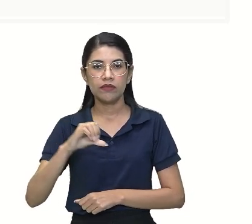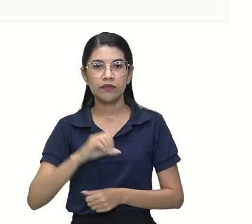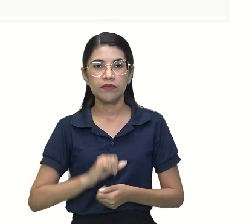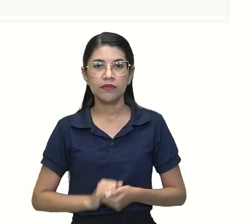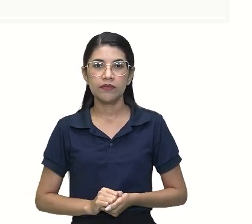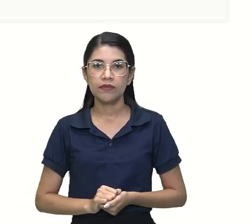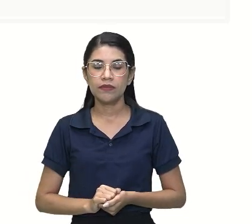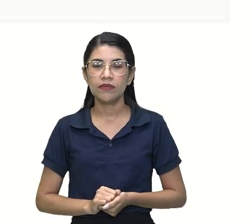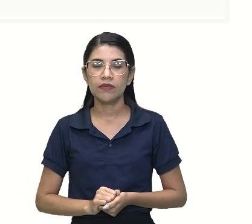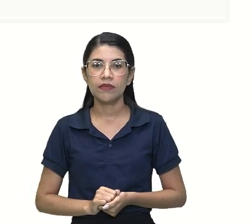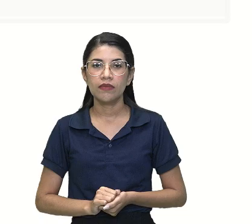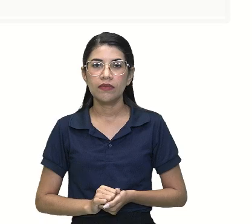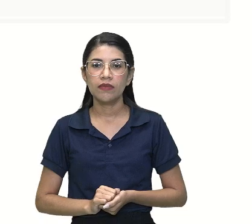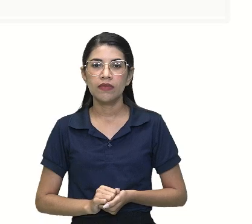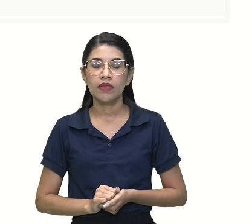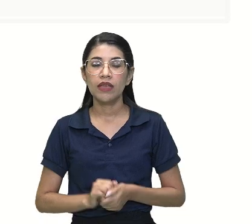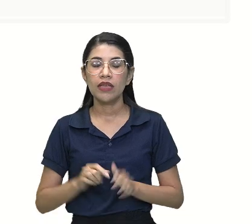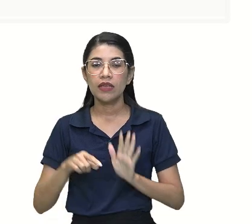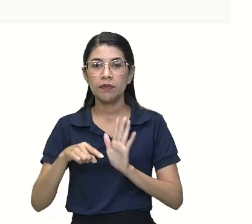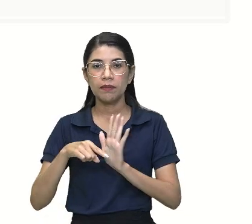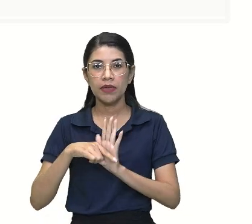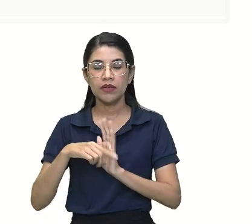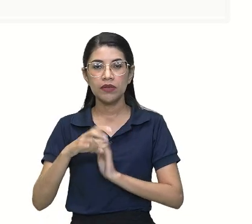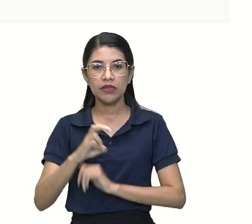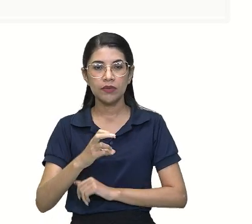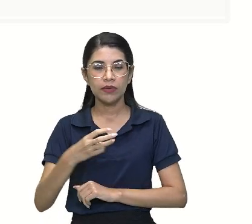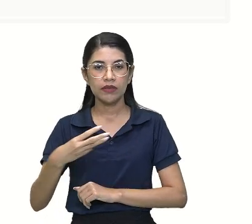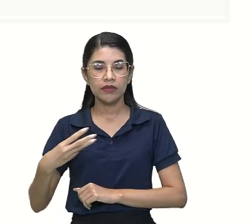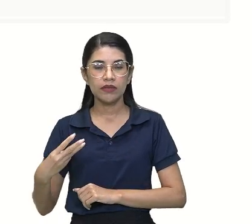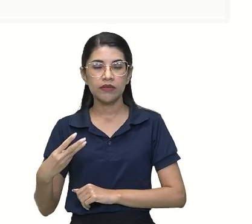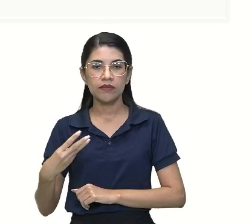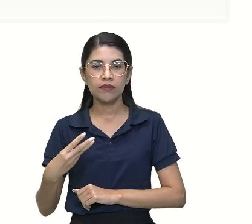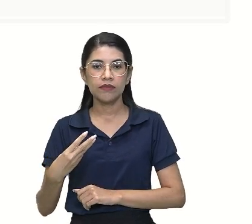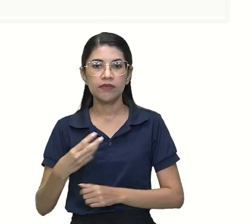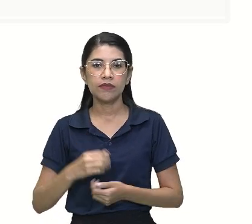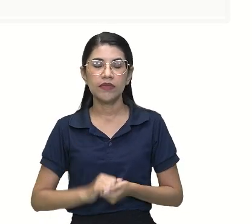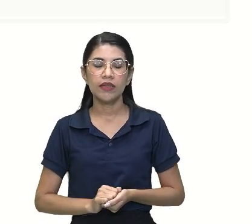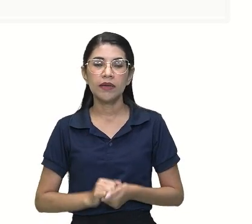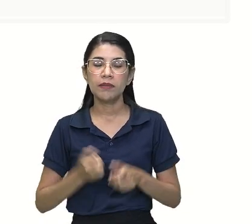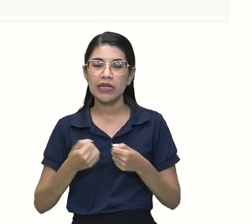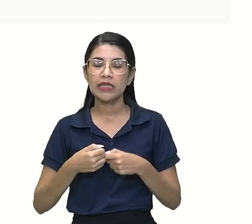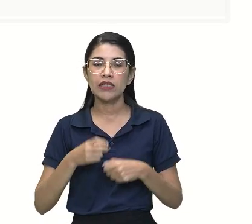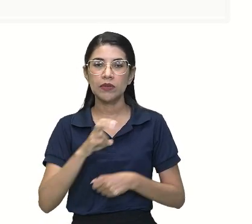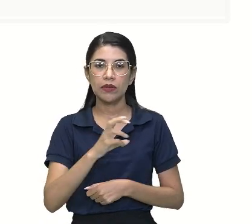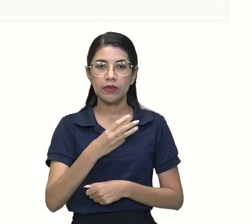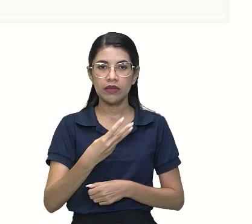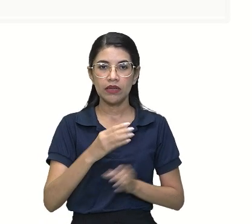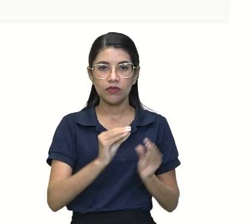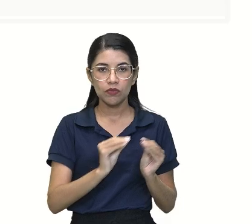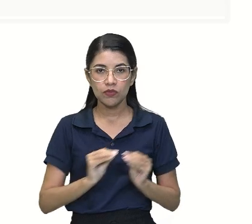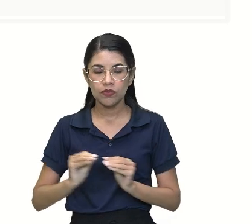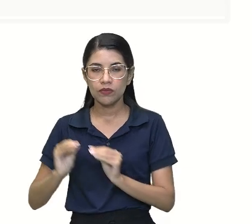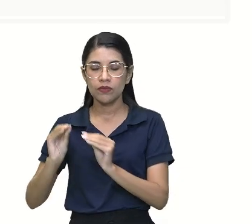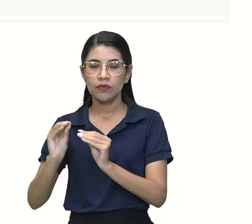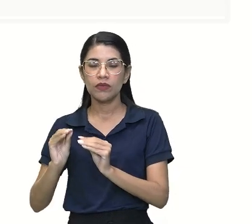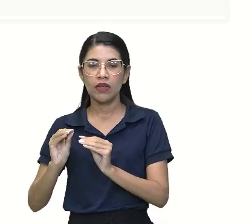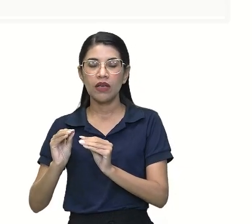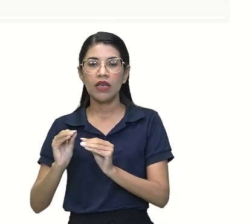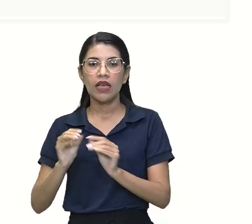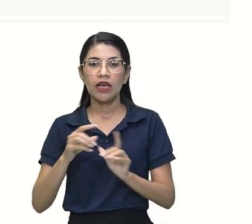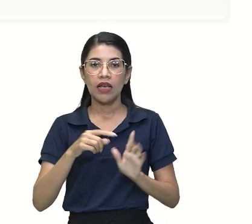E a gente faz a subtração com 53, ó, porque quando a gente leva o 53 para o segundo membro, ele vai com o sinal